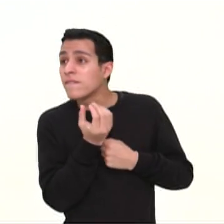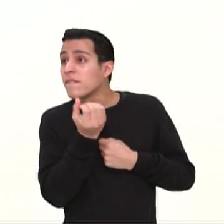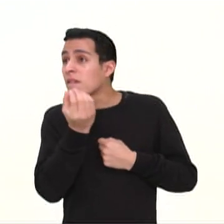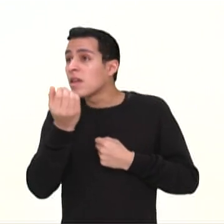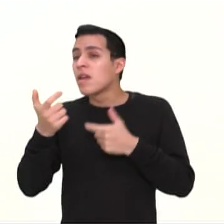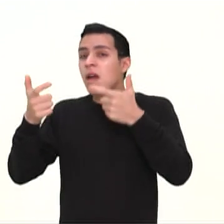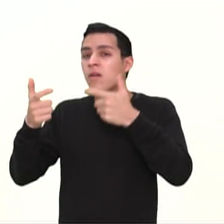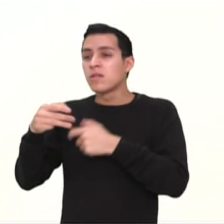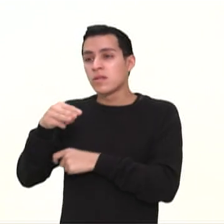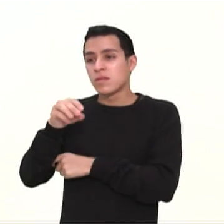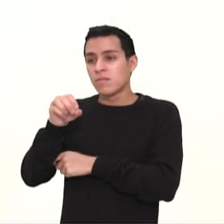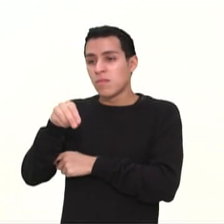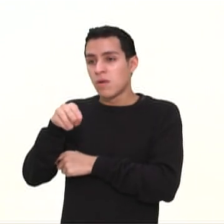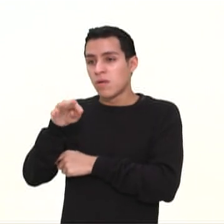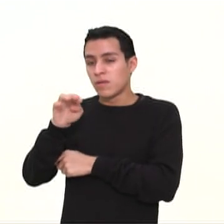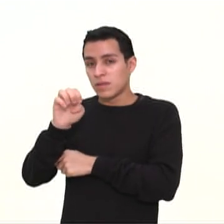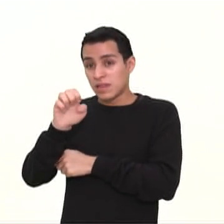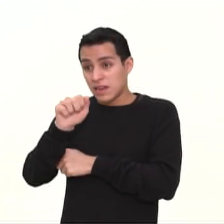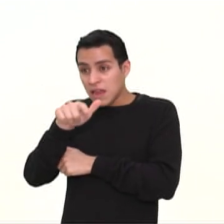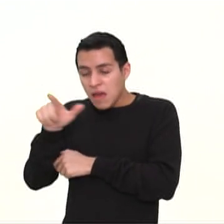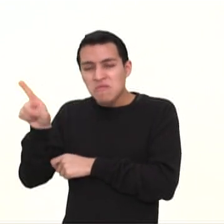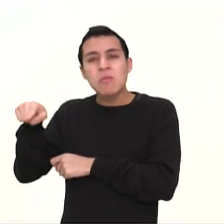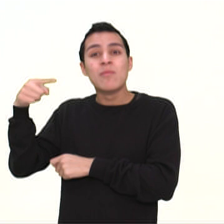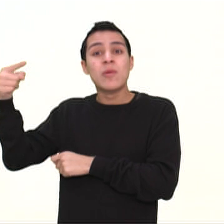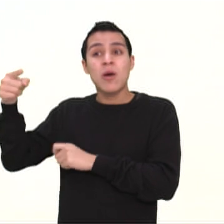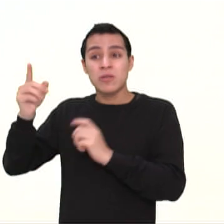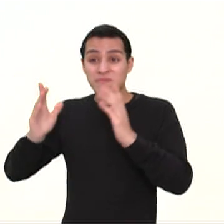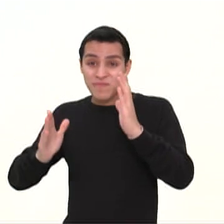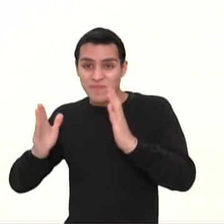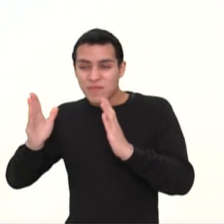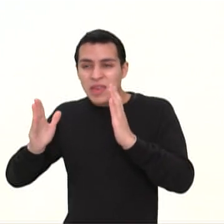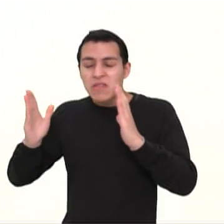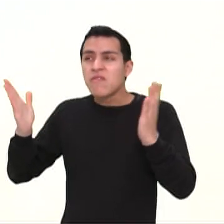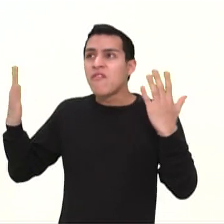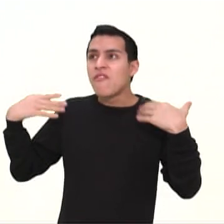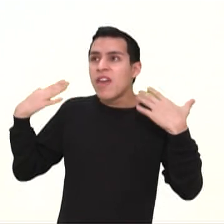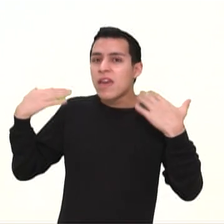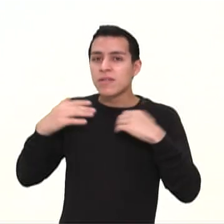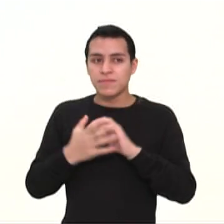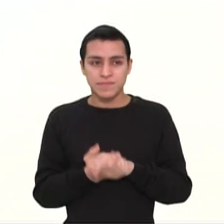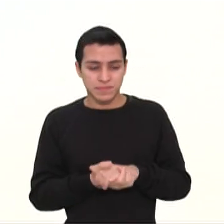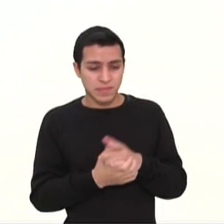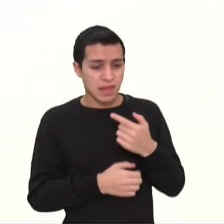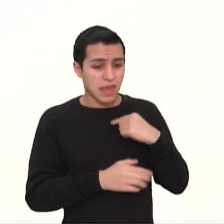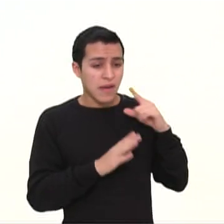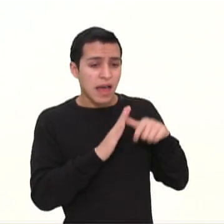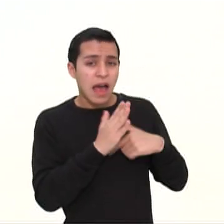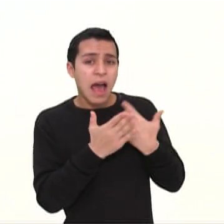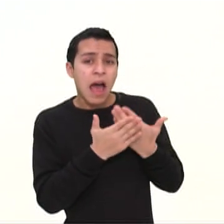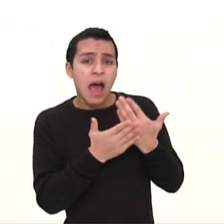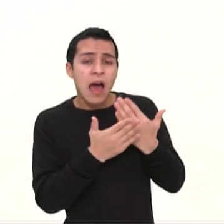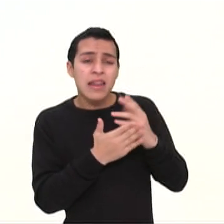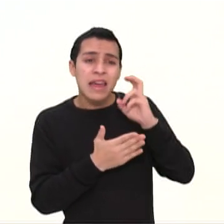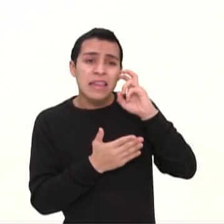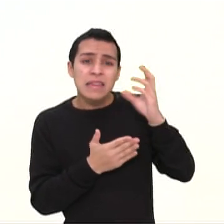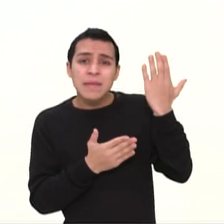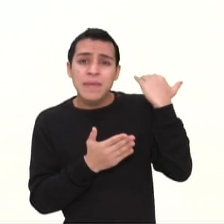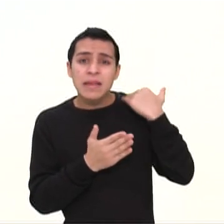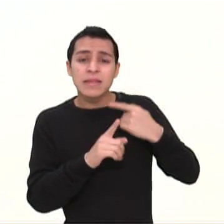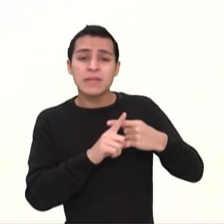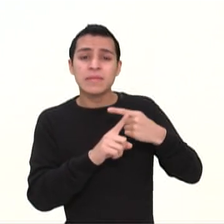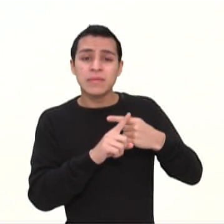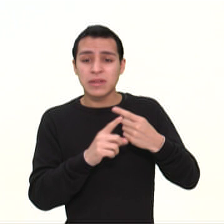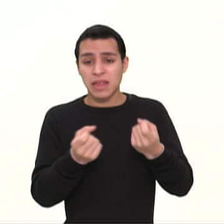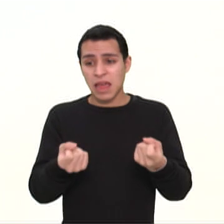verão próximo, ou no próximo verão. Eu estava atrasado para a aula na quinta passada porque ligar meu